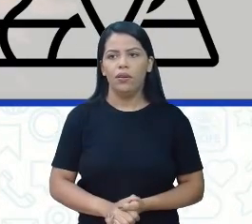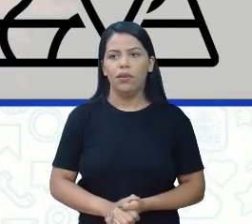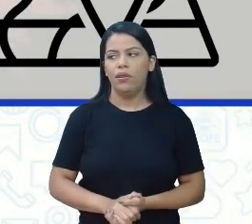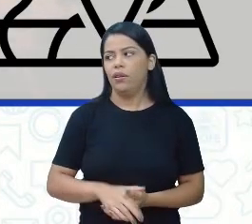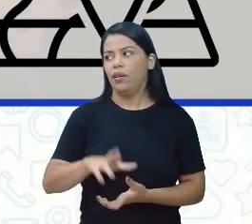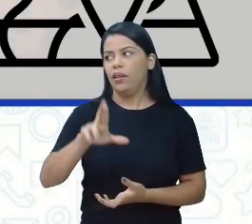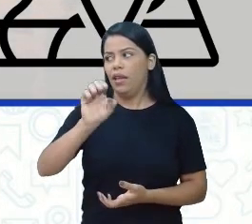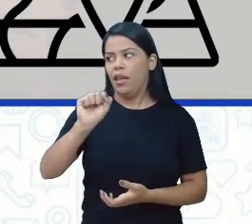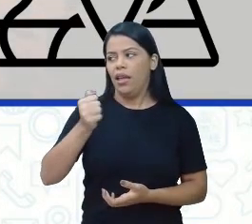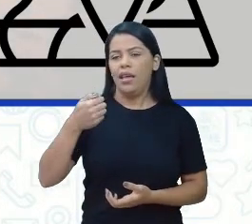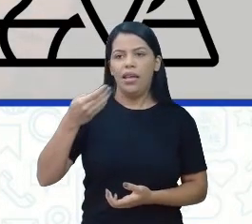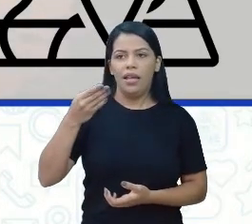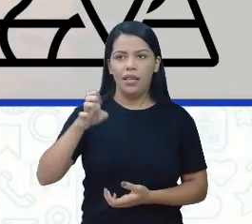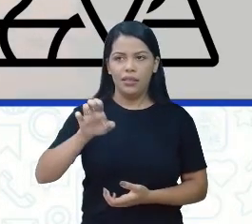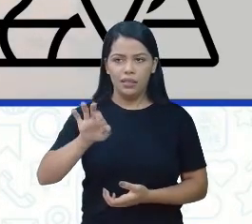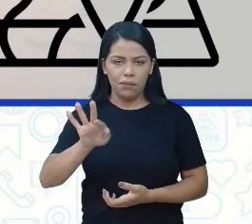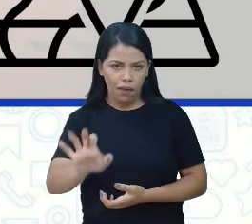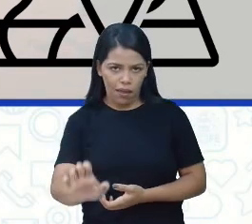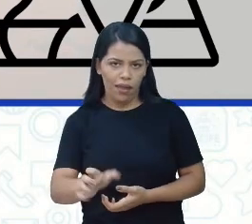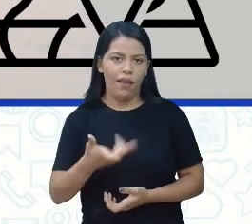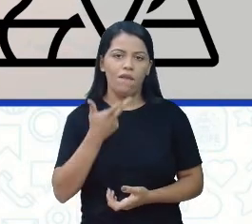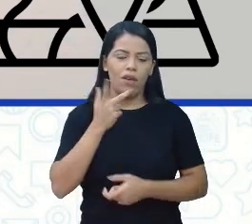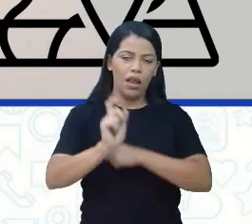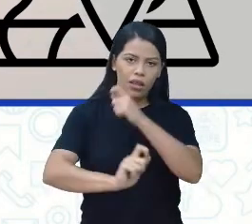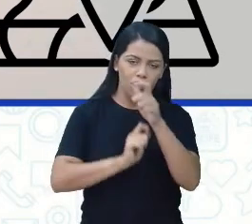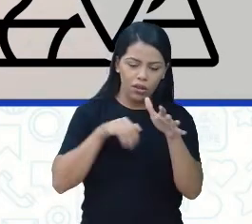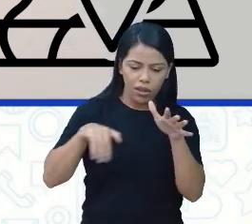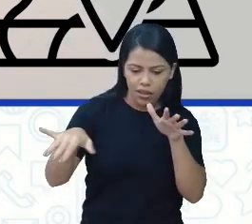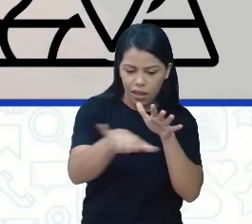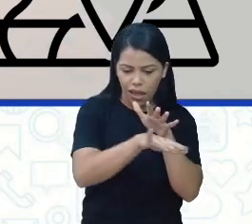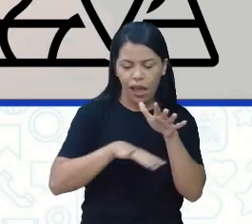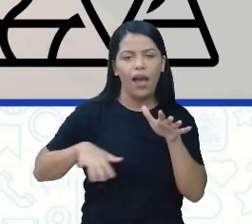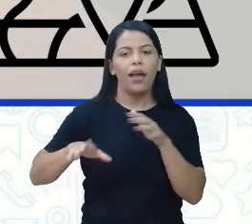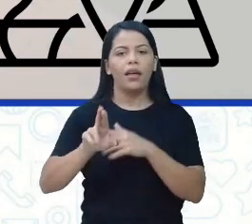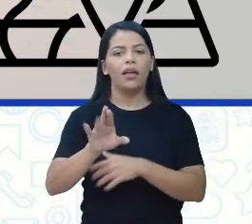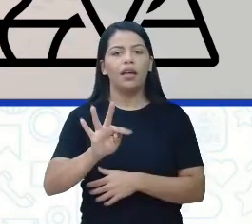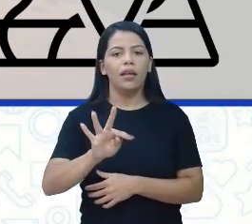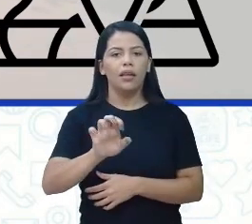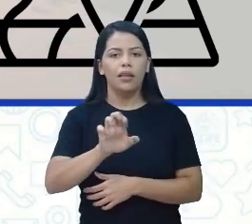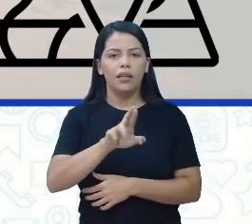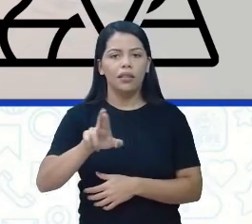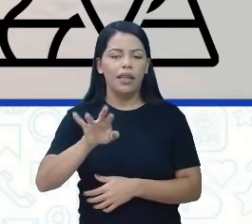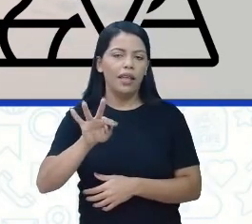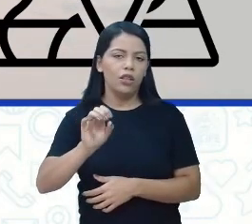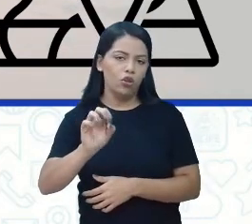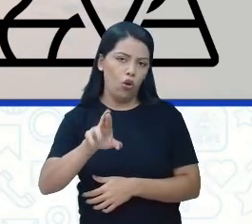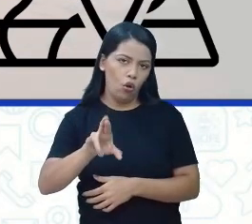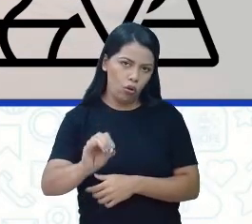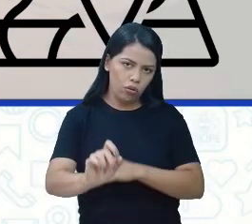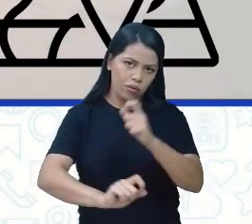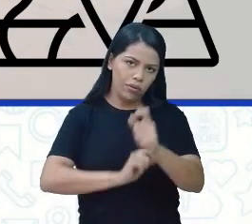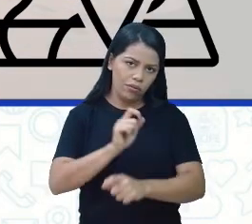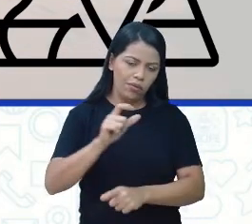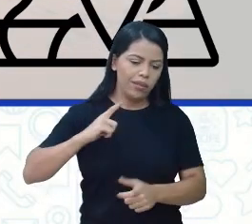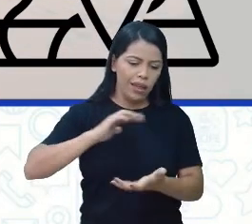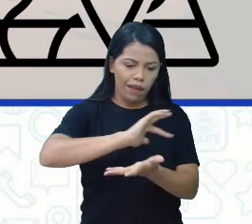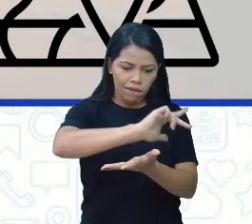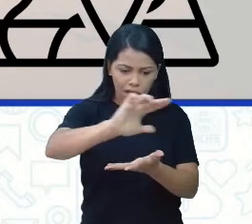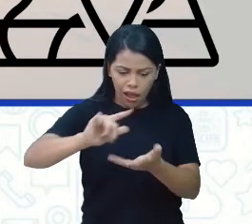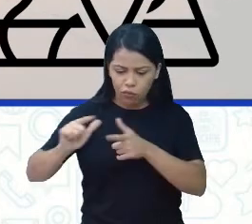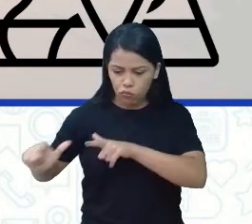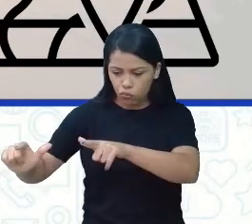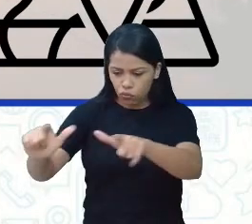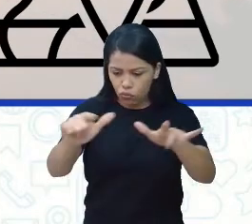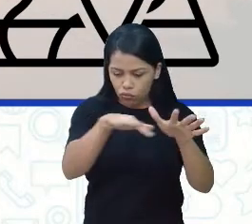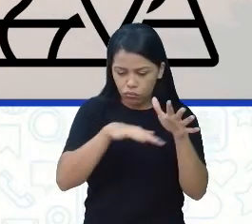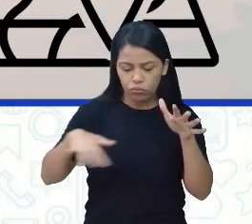ó, consideram a dinâmica do território rede, que se estabelece por diferentes pontos do espaço em relação,